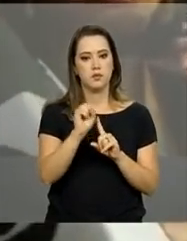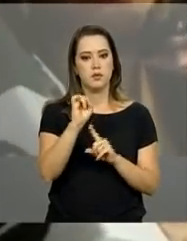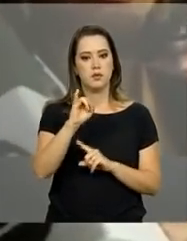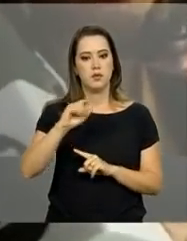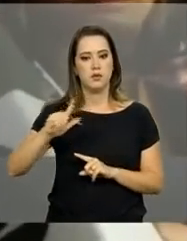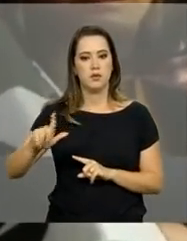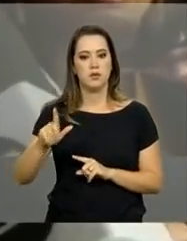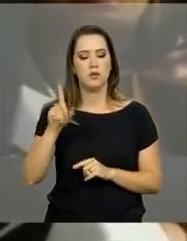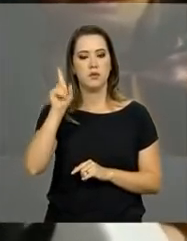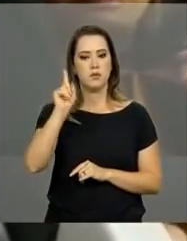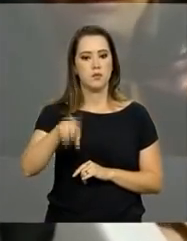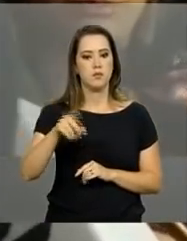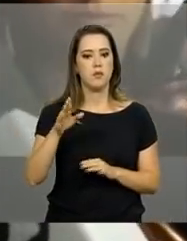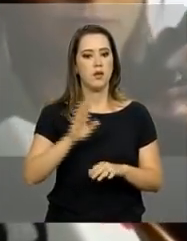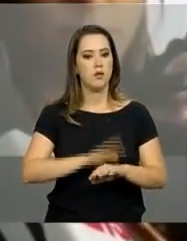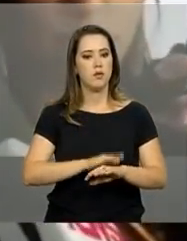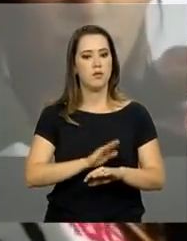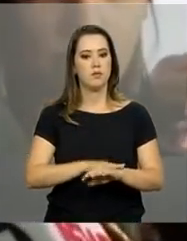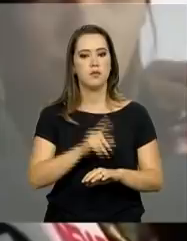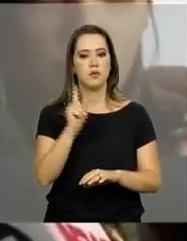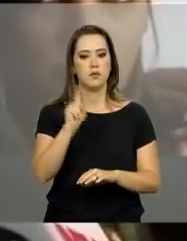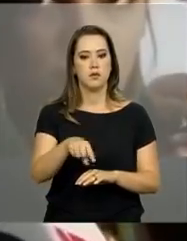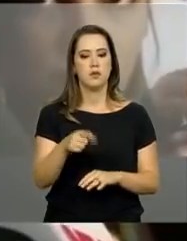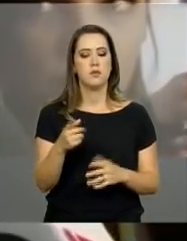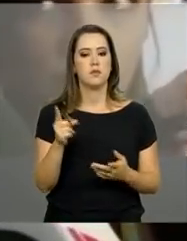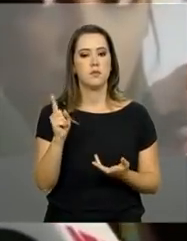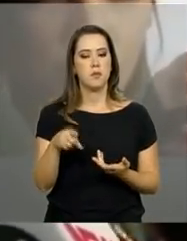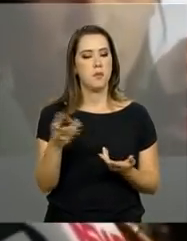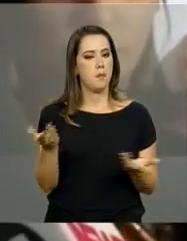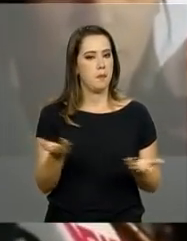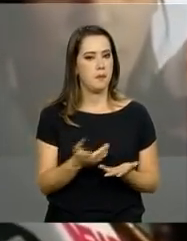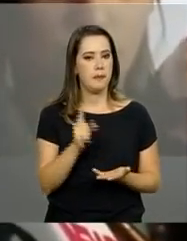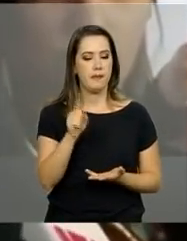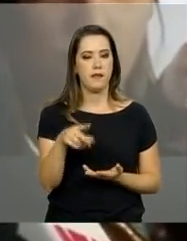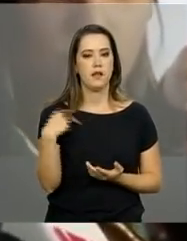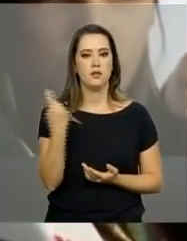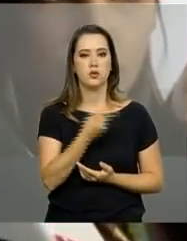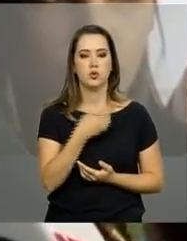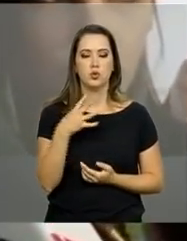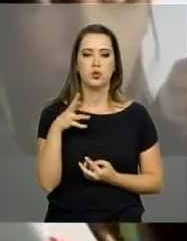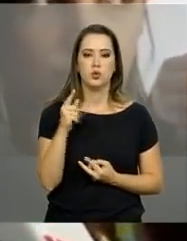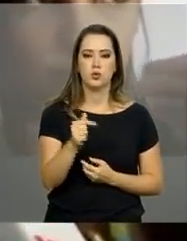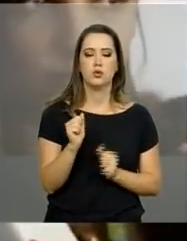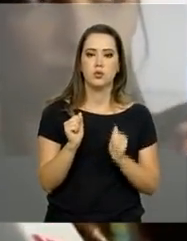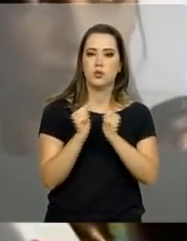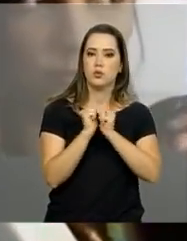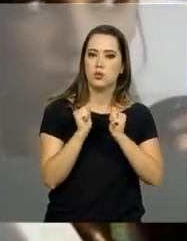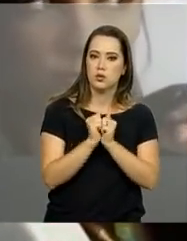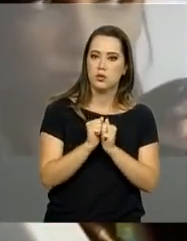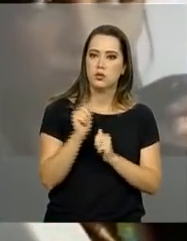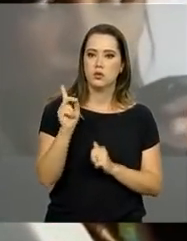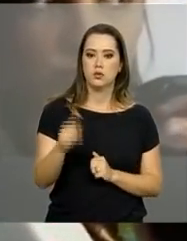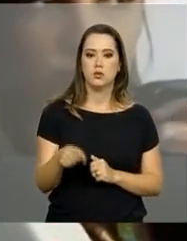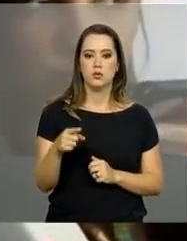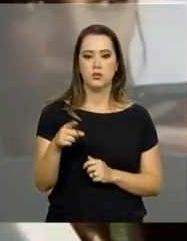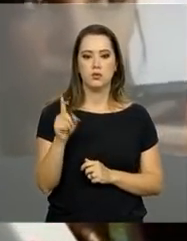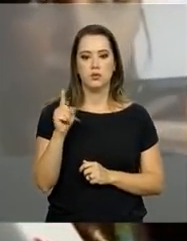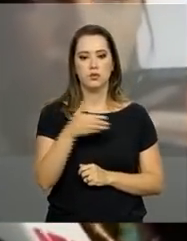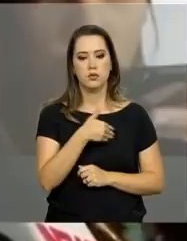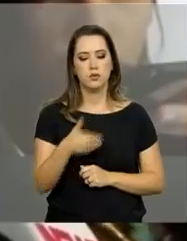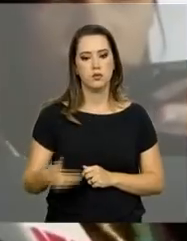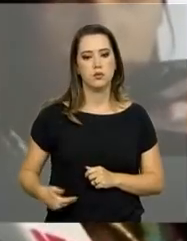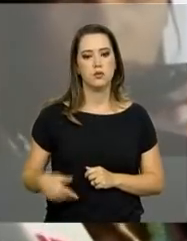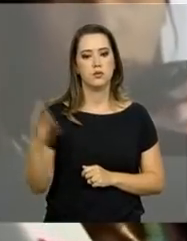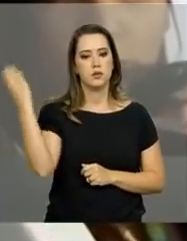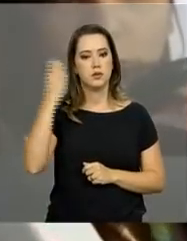civil. Então, acho que o momento é esse, de todo mundo se juntar, e eu acho que o